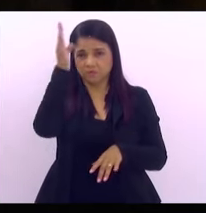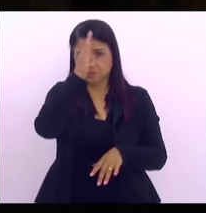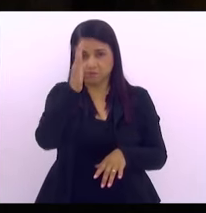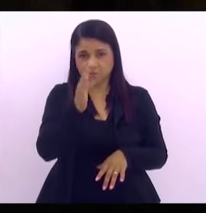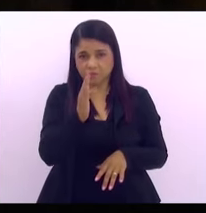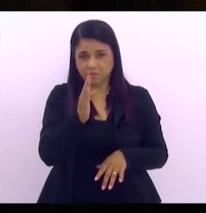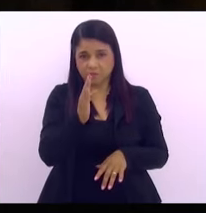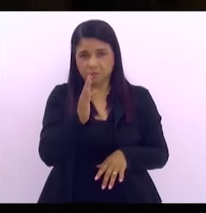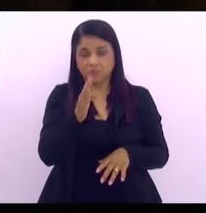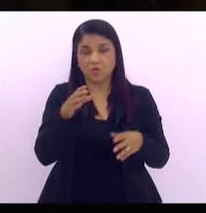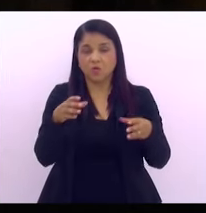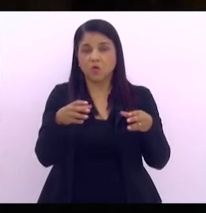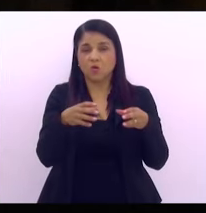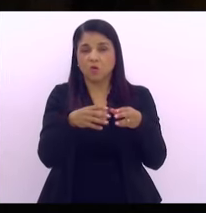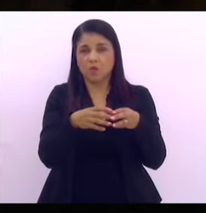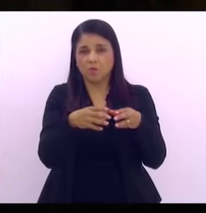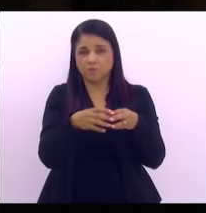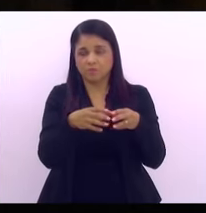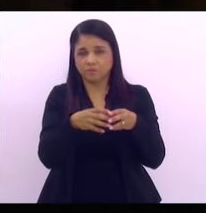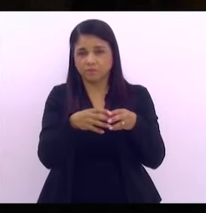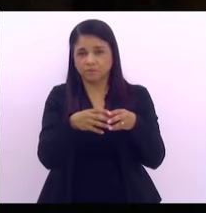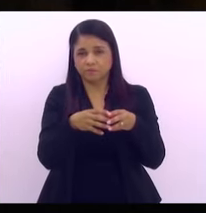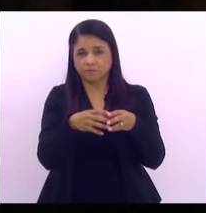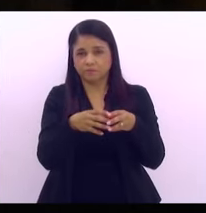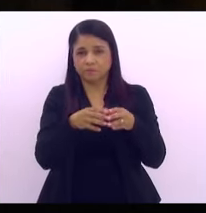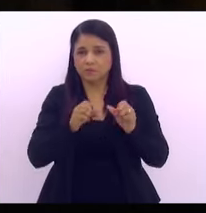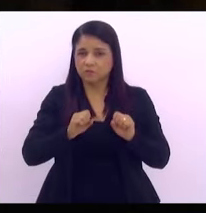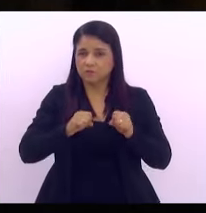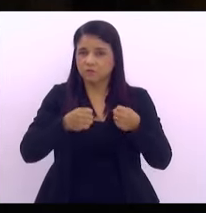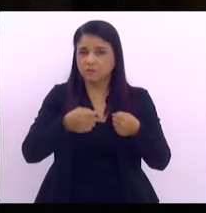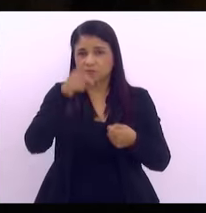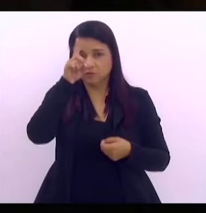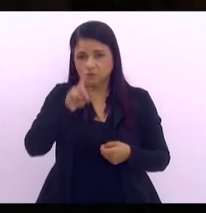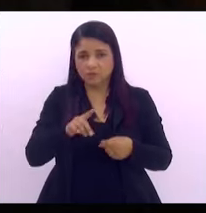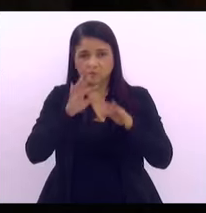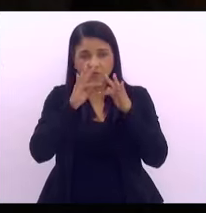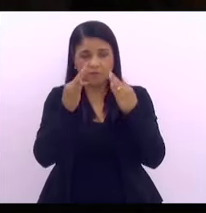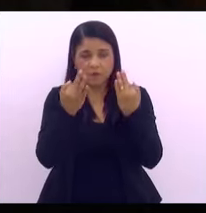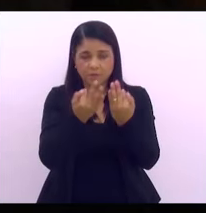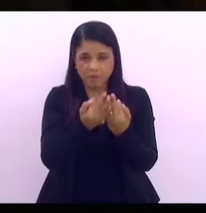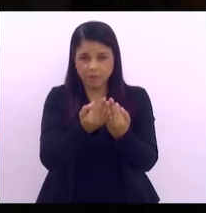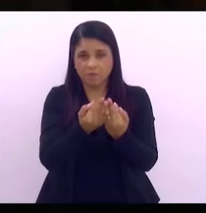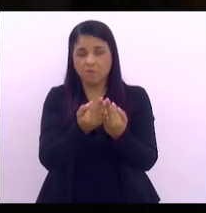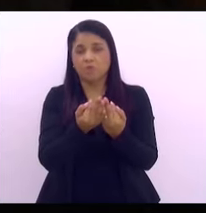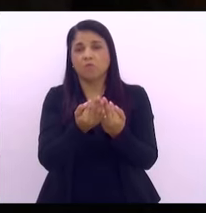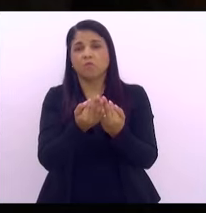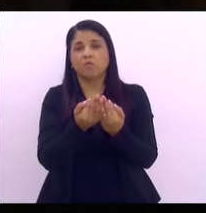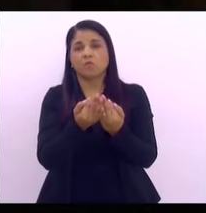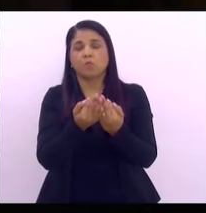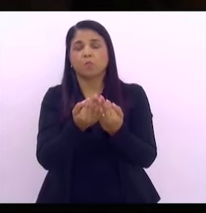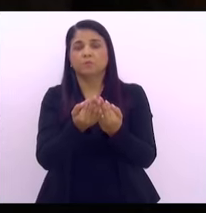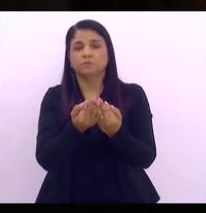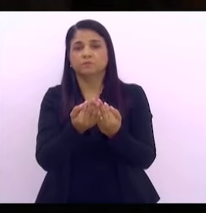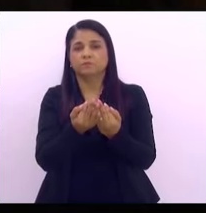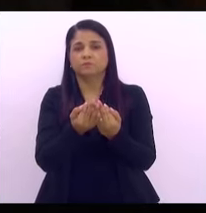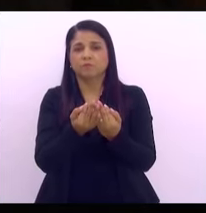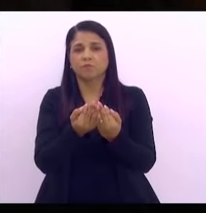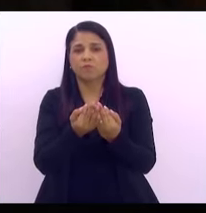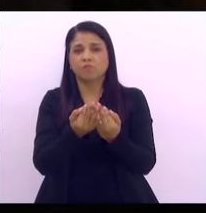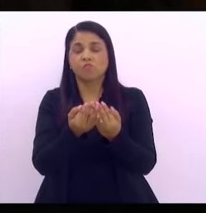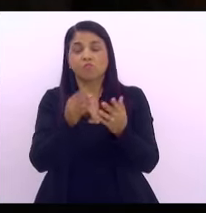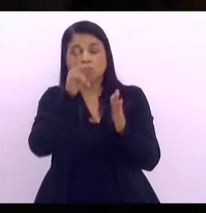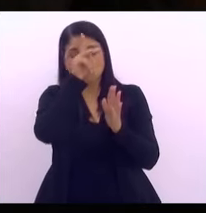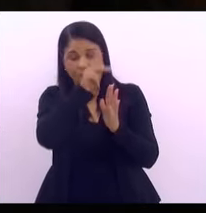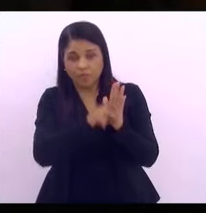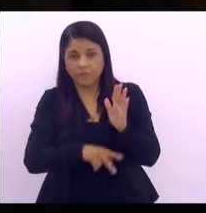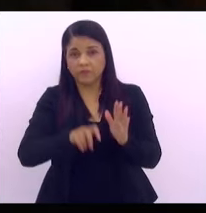âmbito da Comissão de Defesa dos Direitos da Família e da Previdência, em torno do